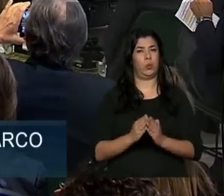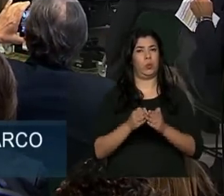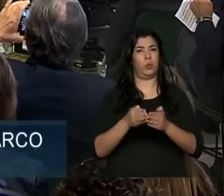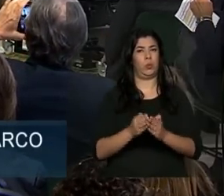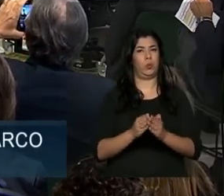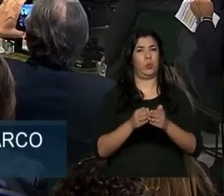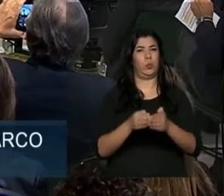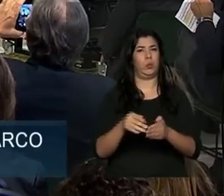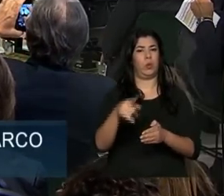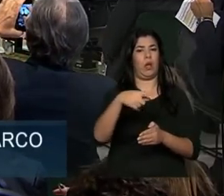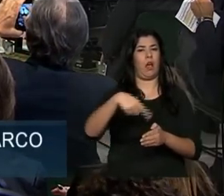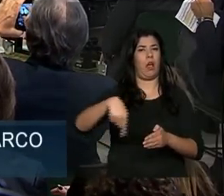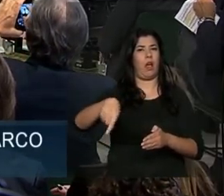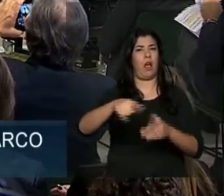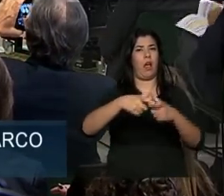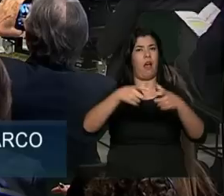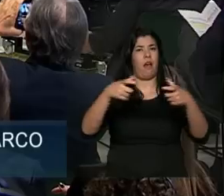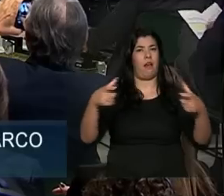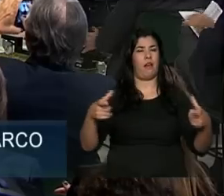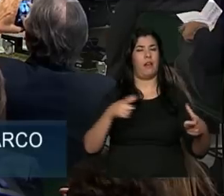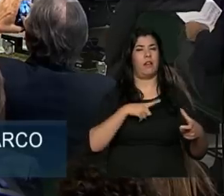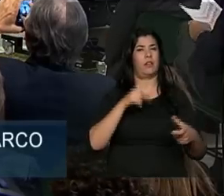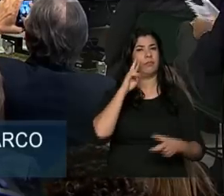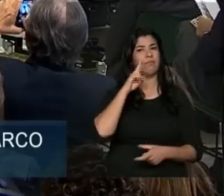ela me mata se eu chamar de laguinho, mas enfim...